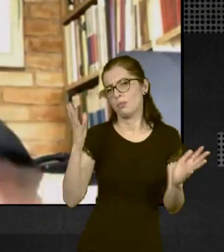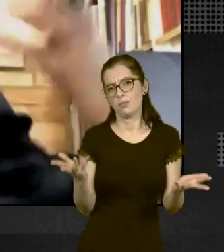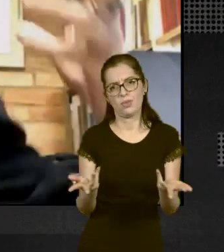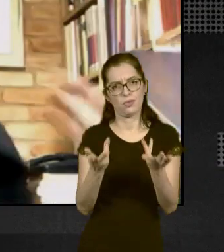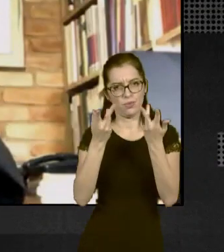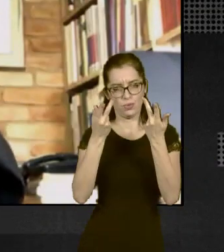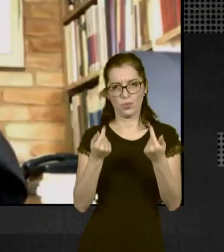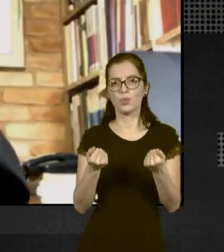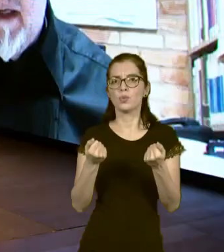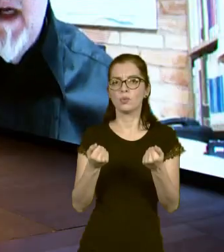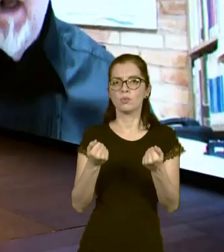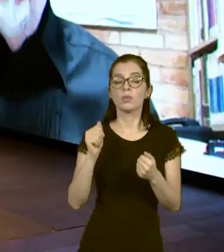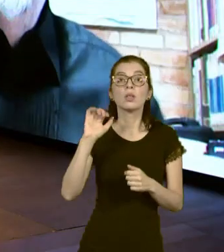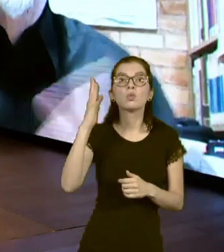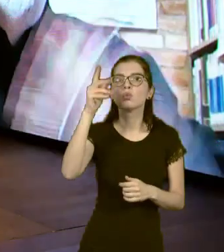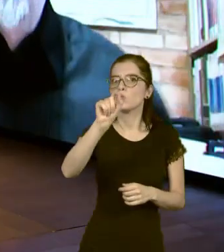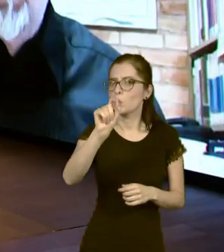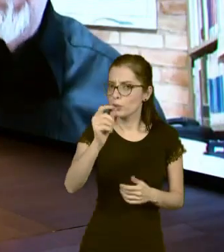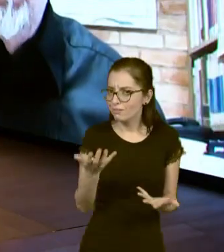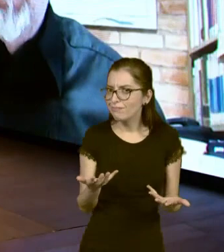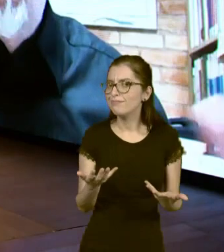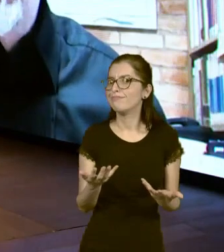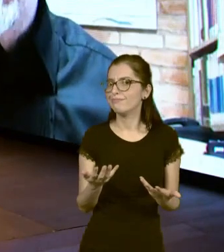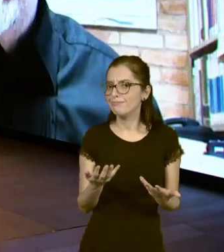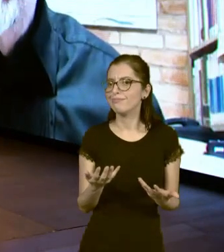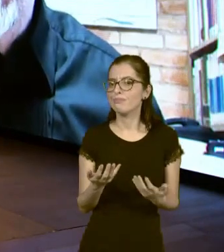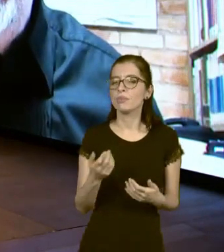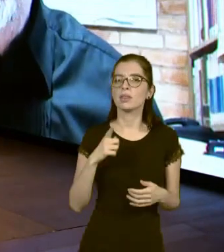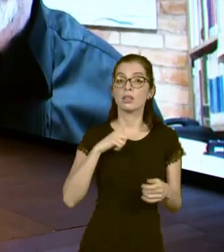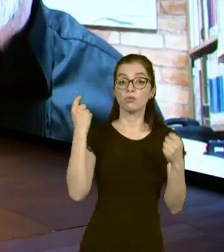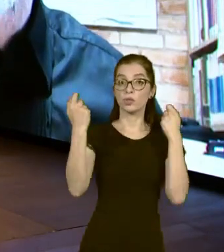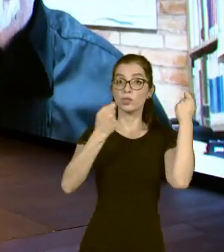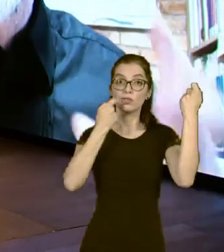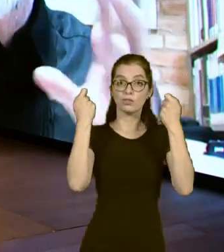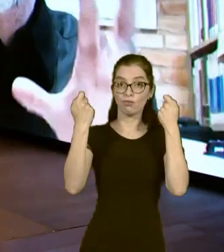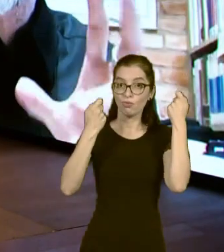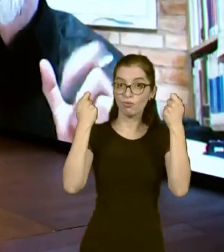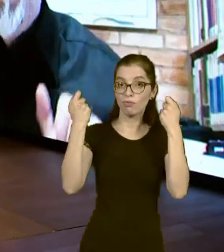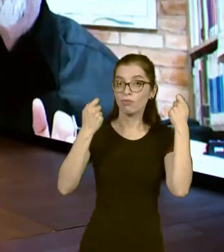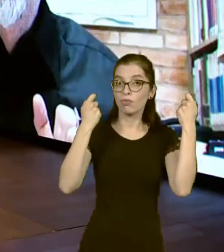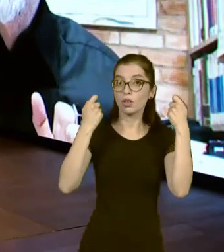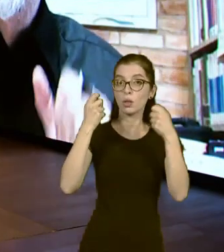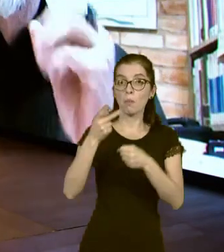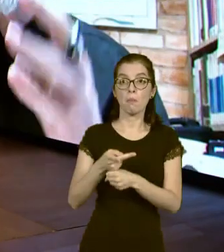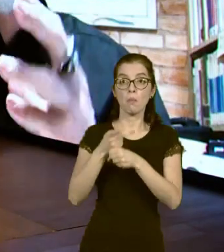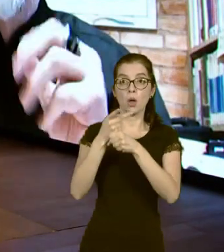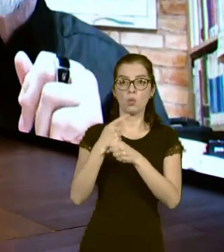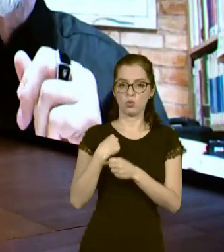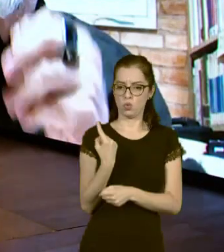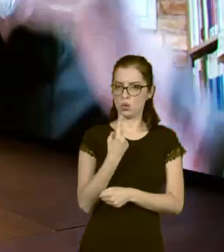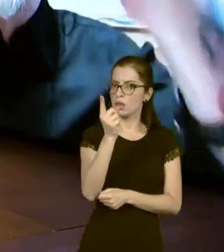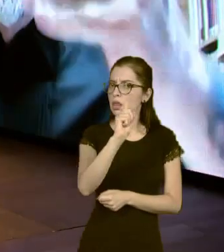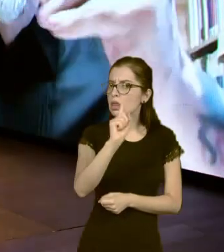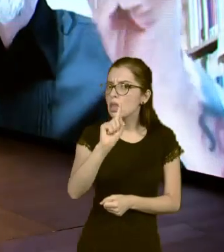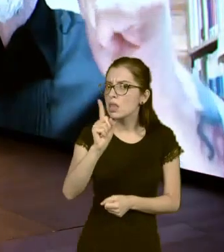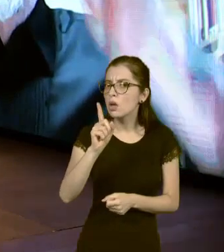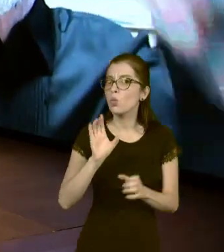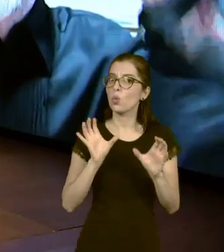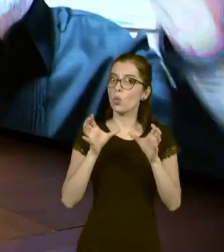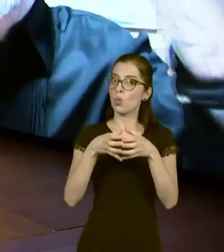Essa história é maravilhosa. Então teve um festival, eles resolveram que não ia ter prêmio individual. Só tinha um prêmio,